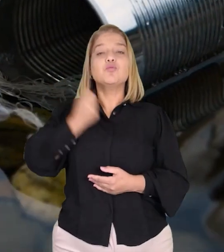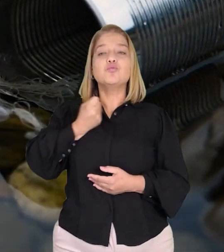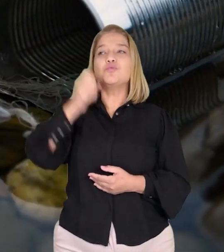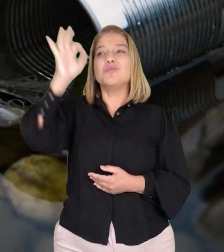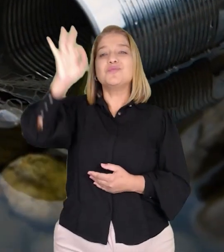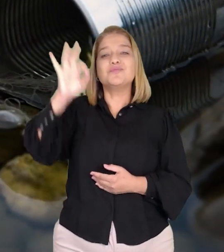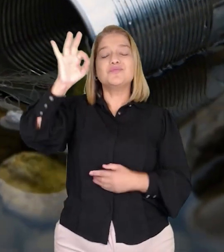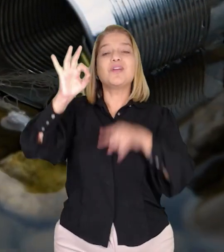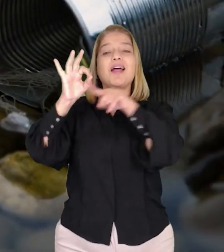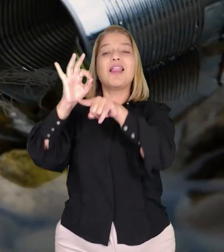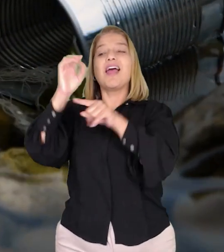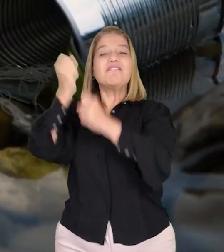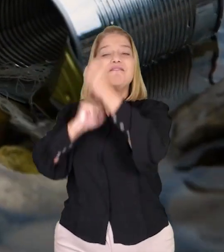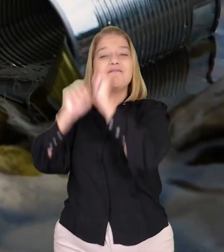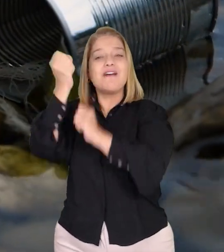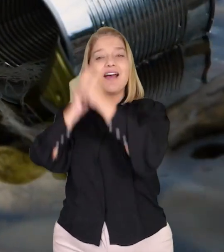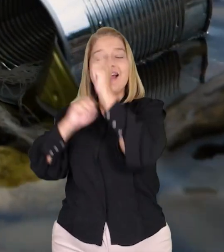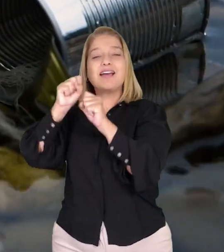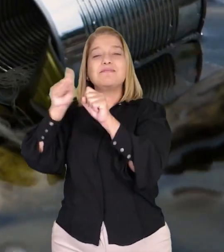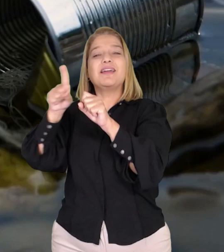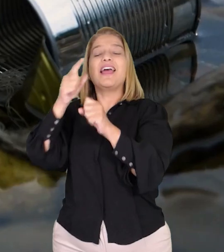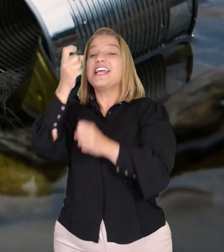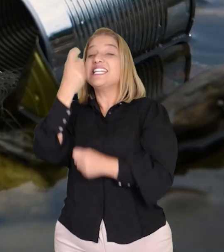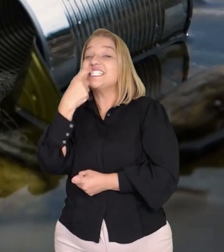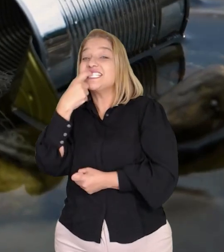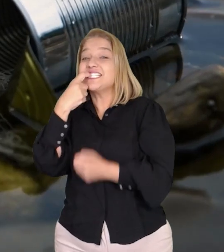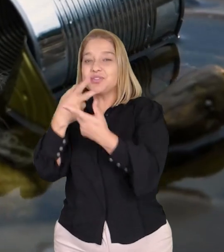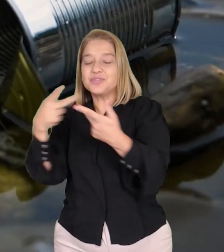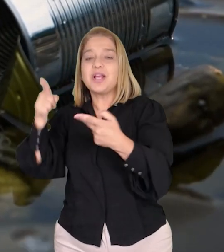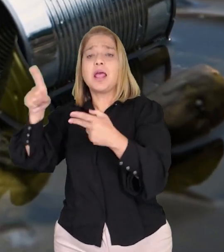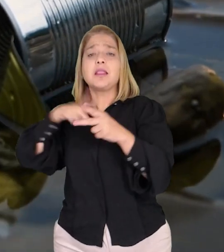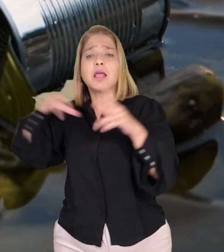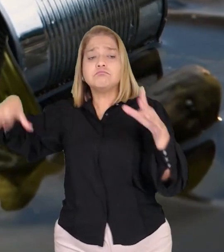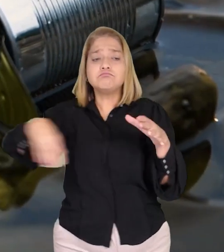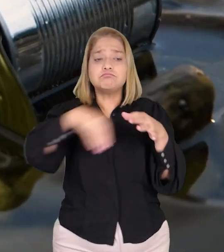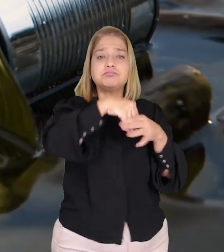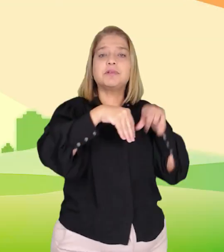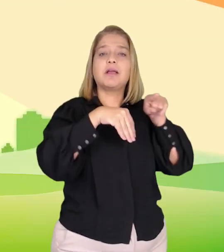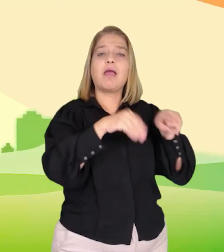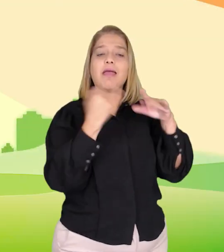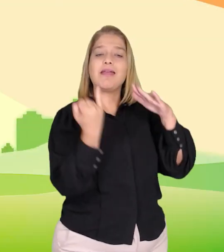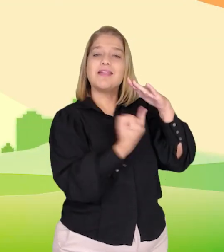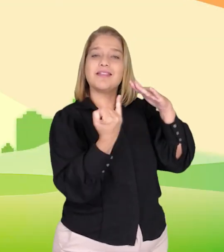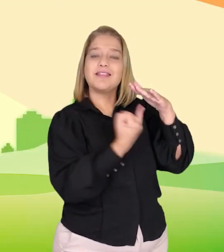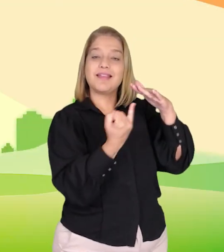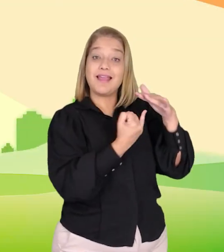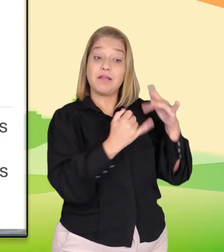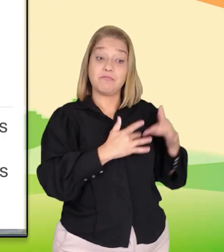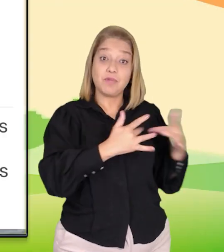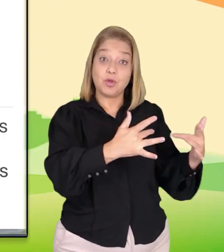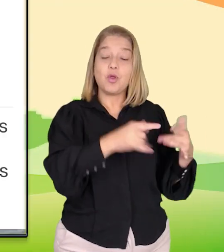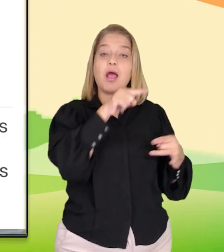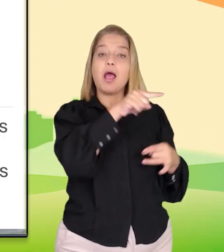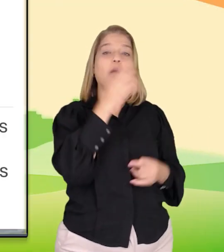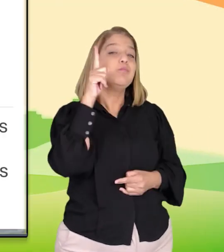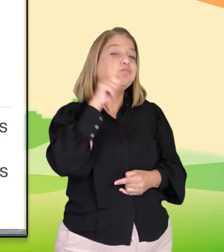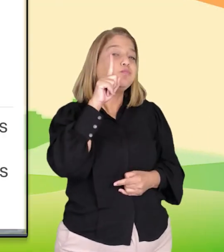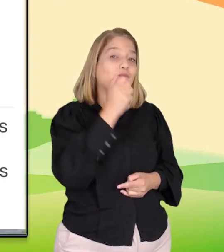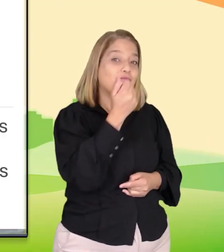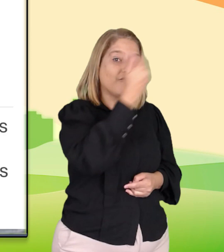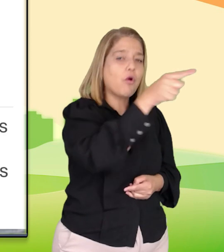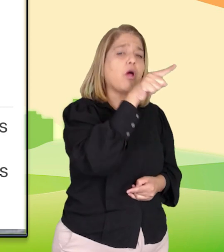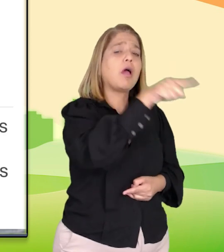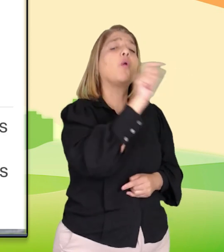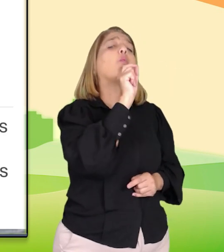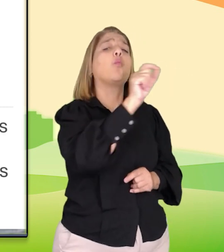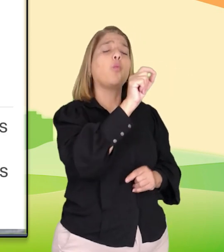disso, pessoal, segundo o Índice de Fabricantes de Resíduos Plásticos, compilado pela filantrópica Mind the Room